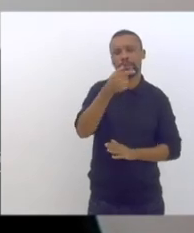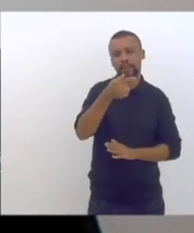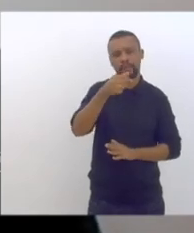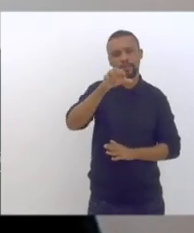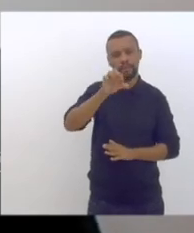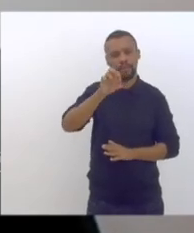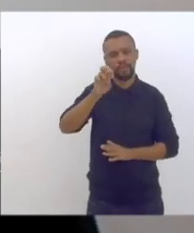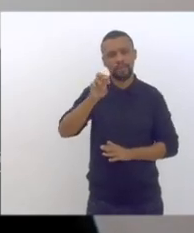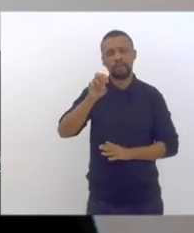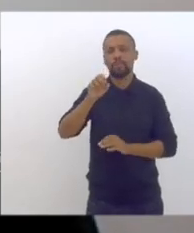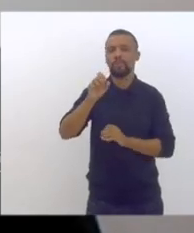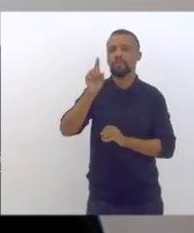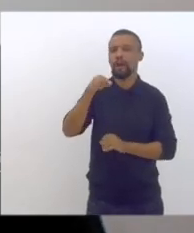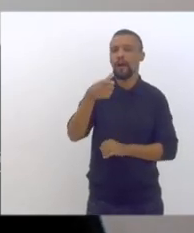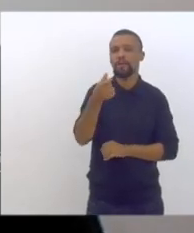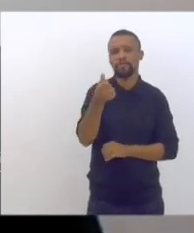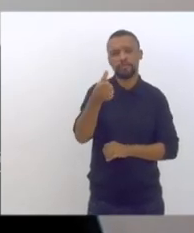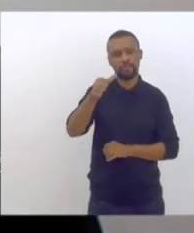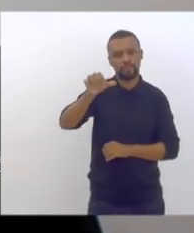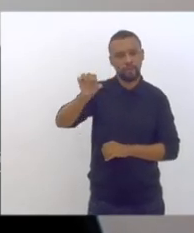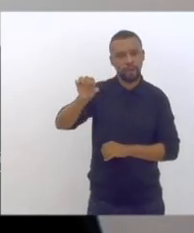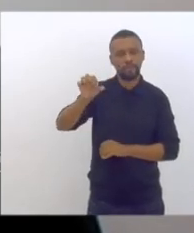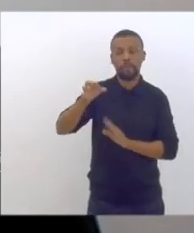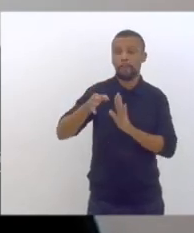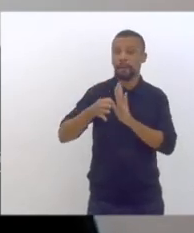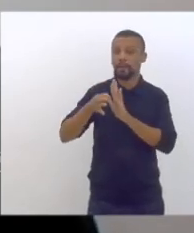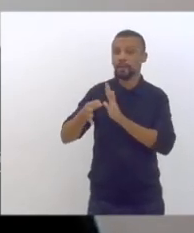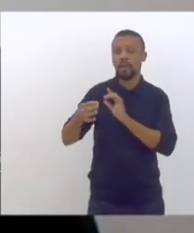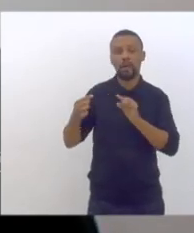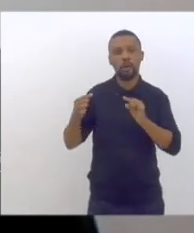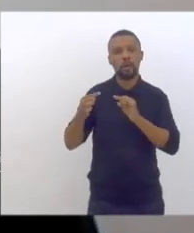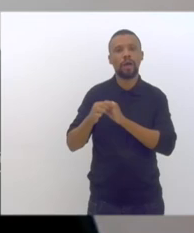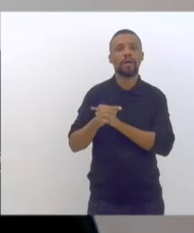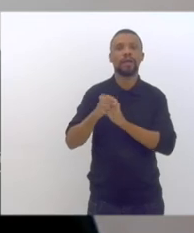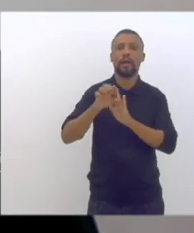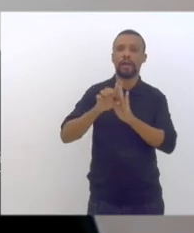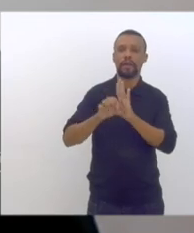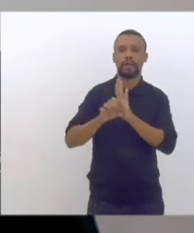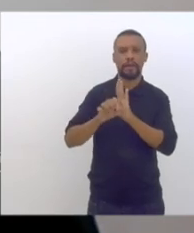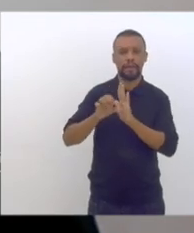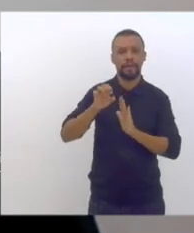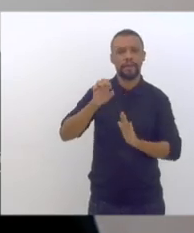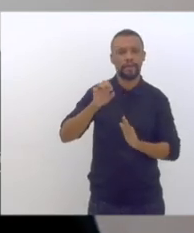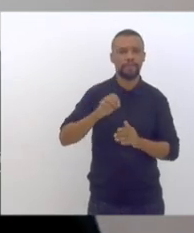1795 2019 parecer contrário às emendas e